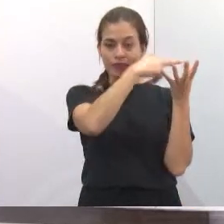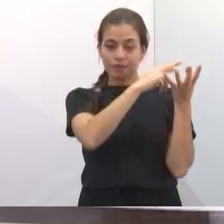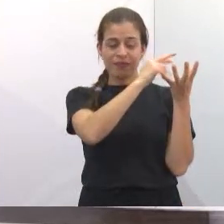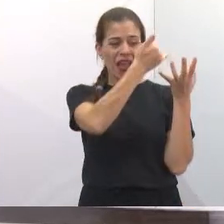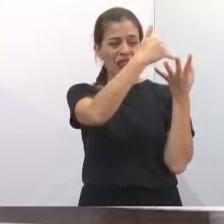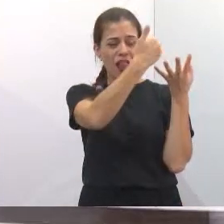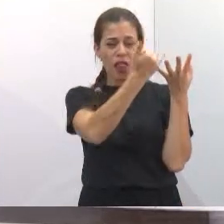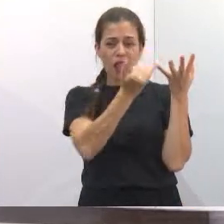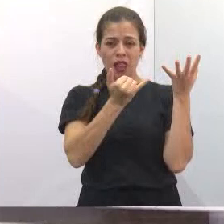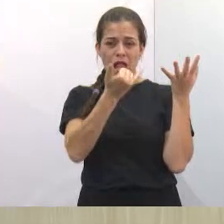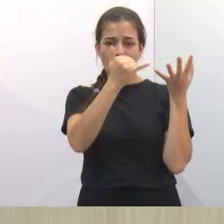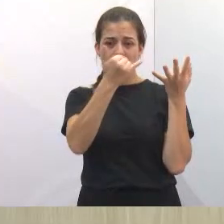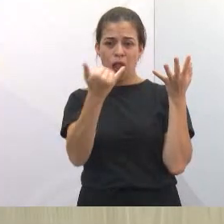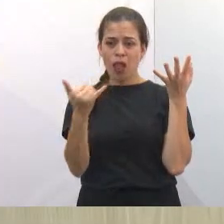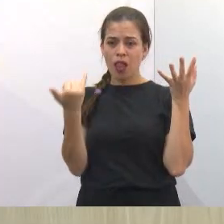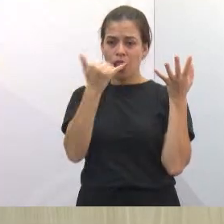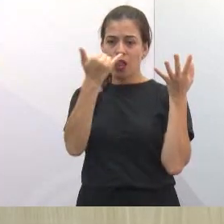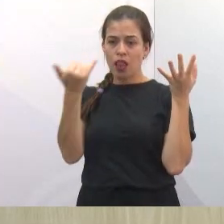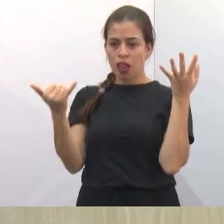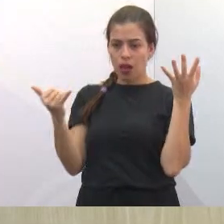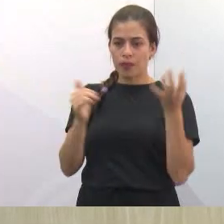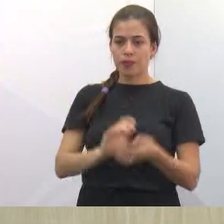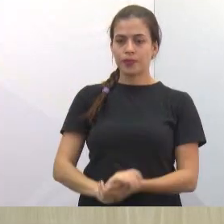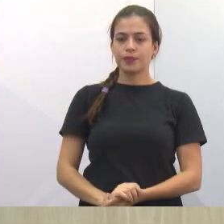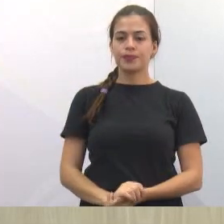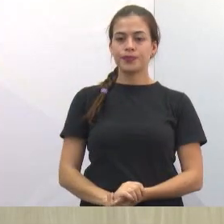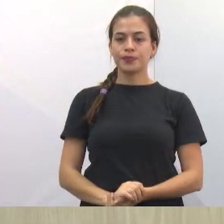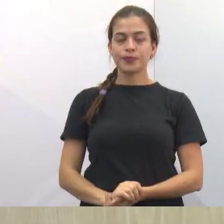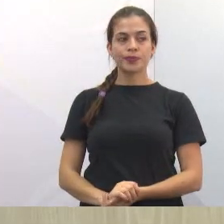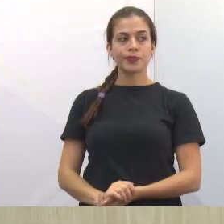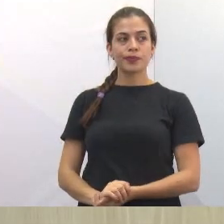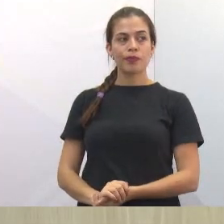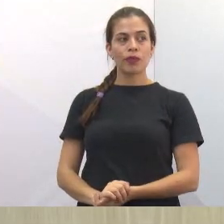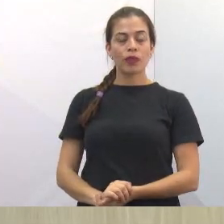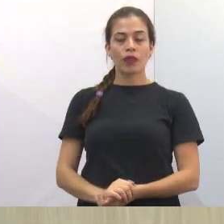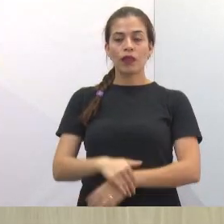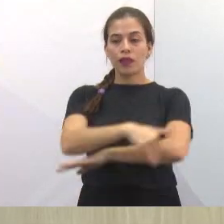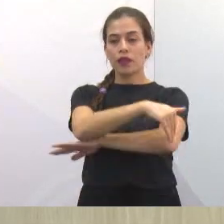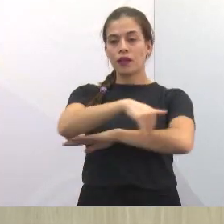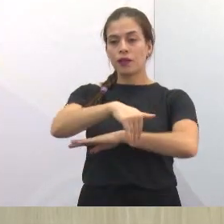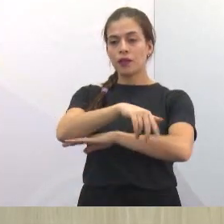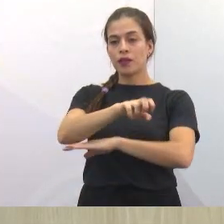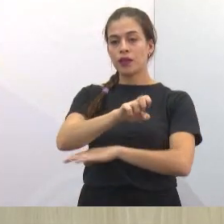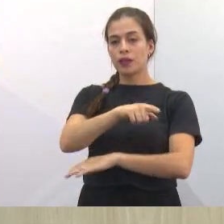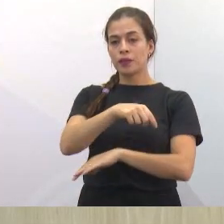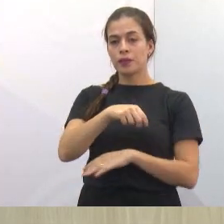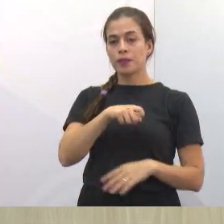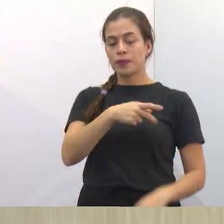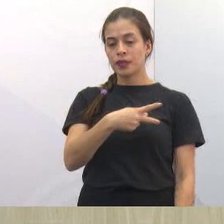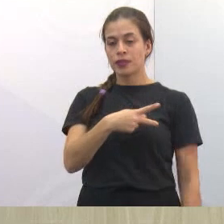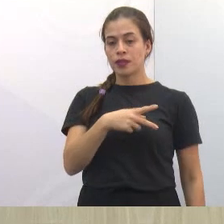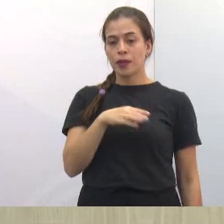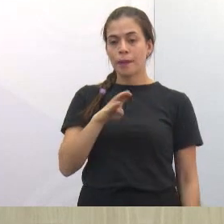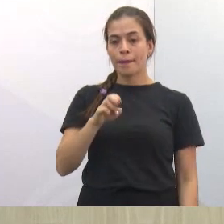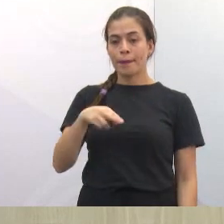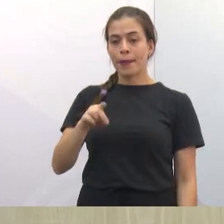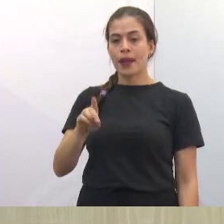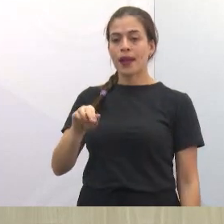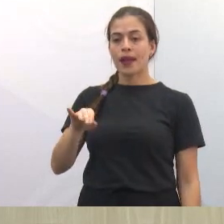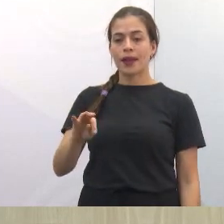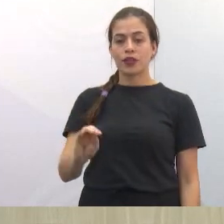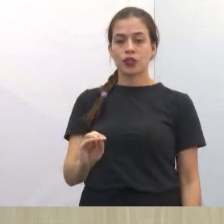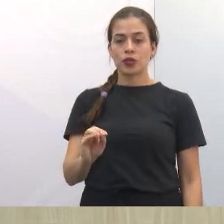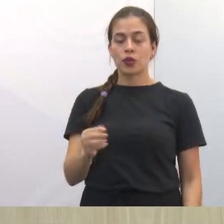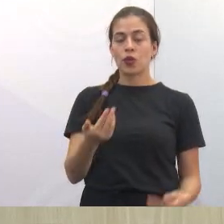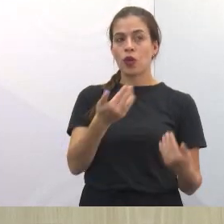cujos galhos estão entrelaçados em fios elétricos da rua Expedicionário Benedito Bonilha, ao